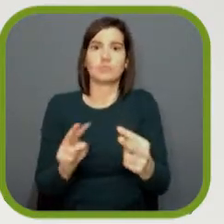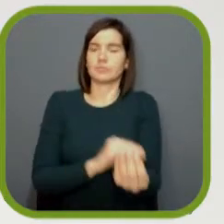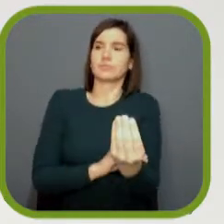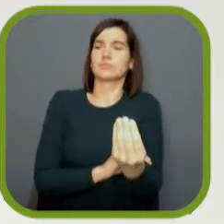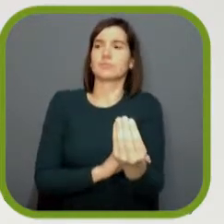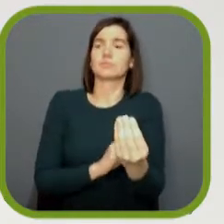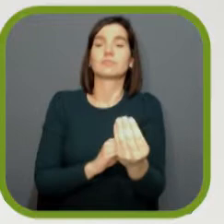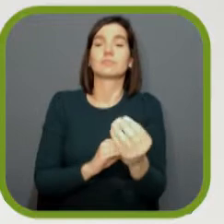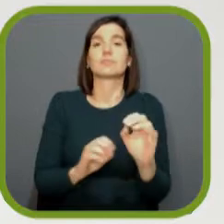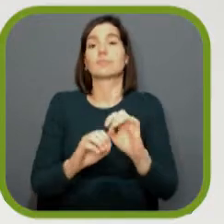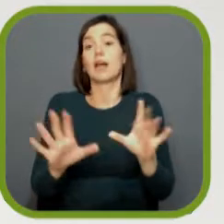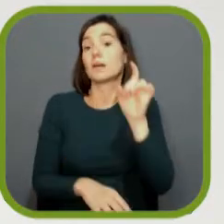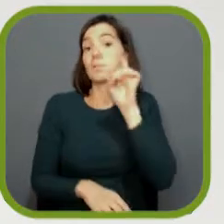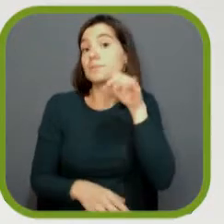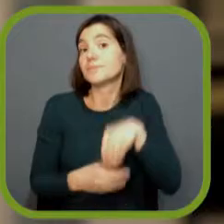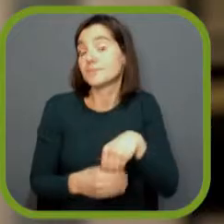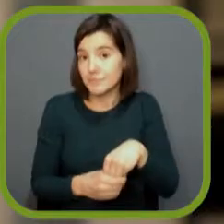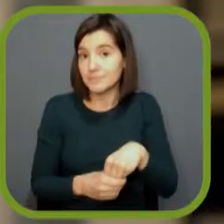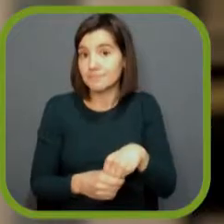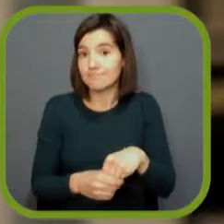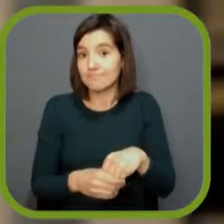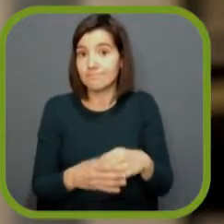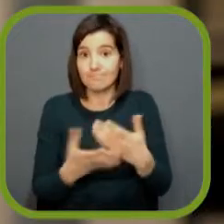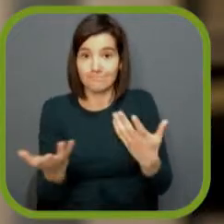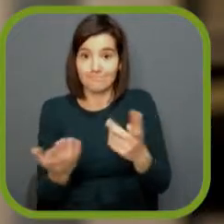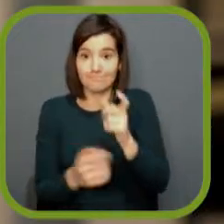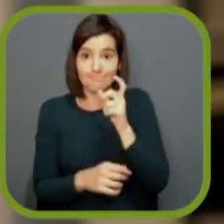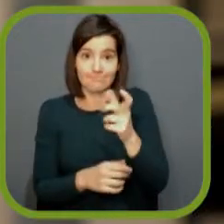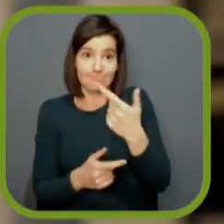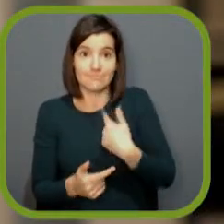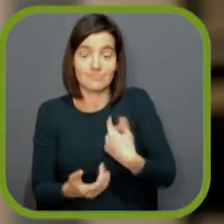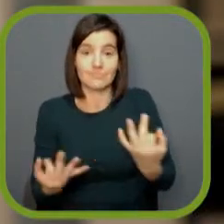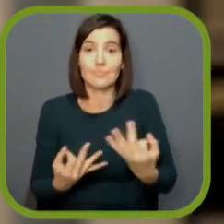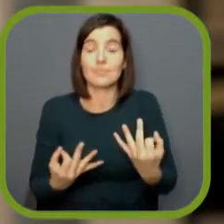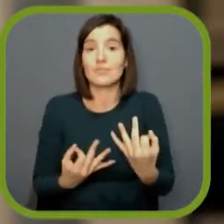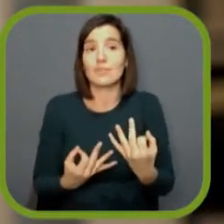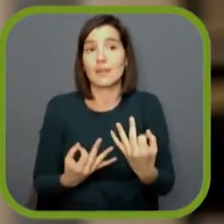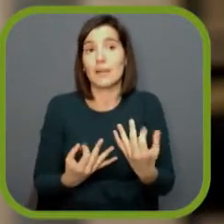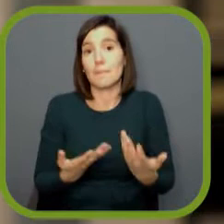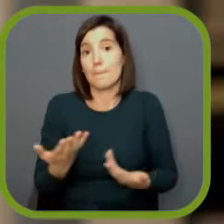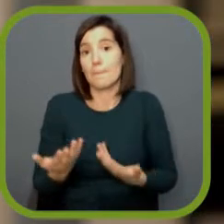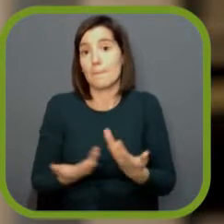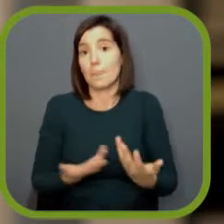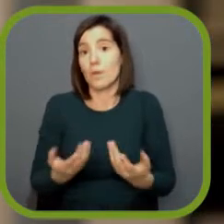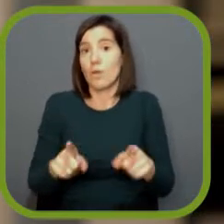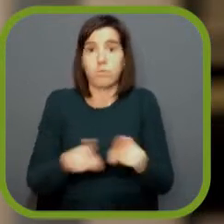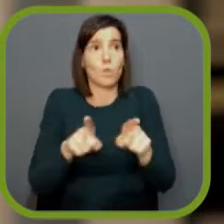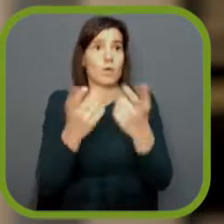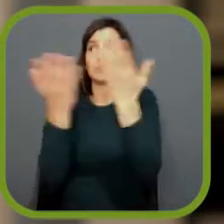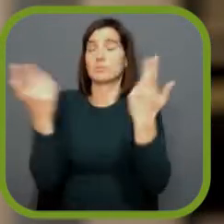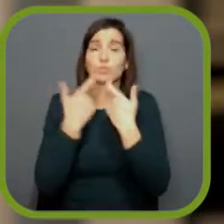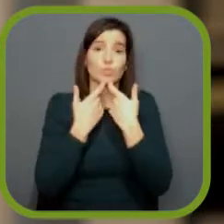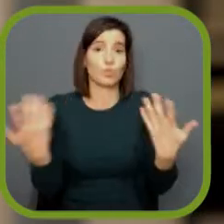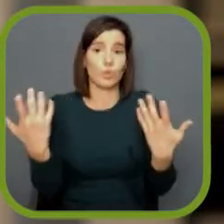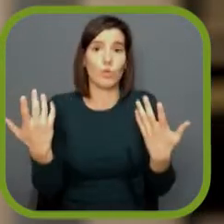normalidade. Logo, como é óbvio, a segurança interna, aqui utilizando aqui a sua expressão, está a ser, como